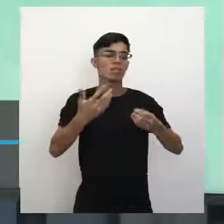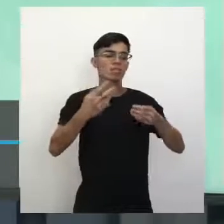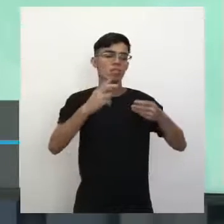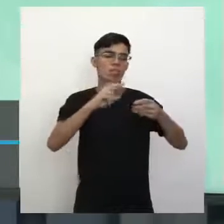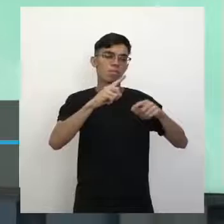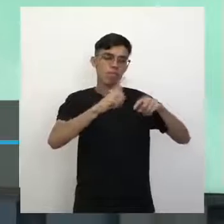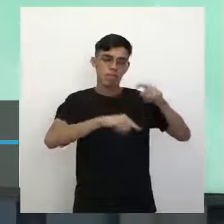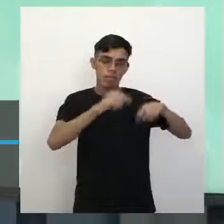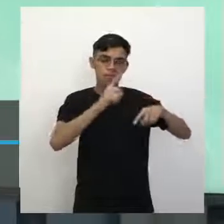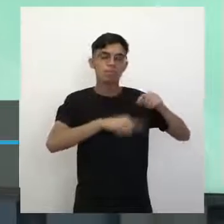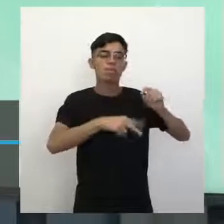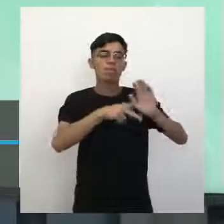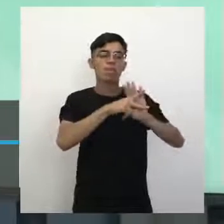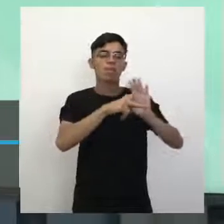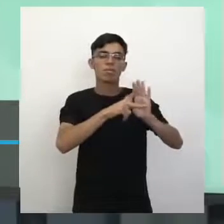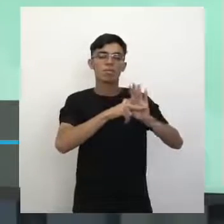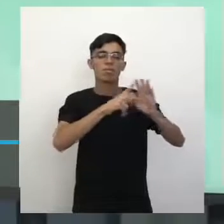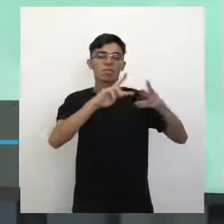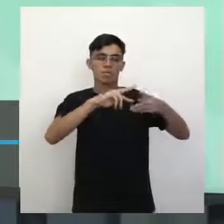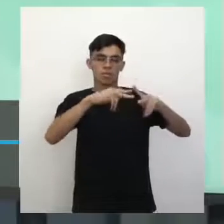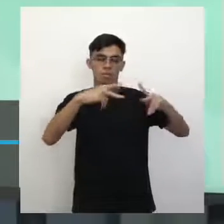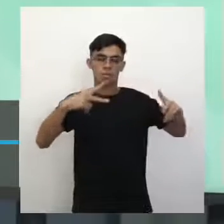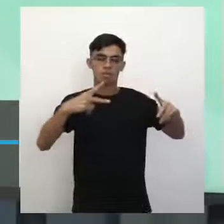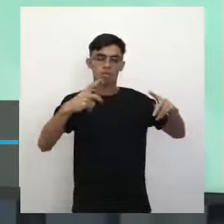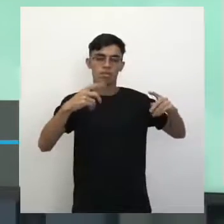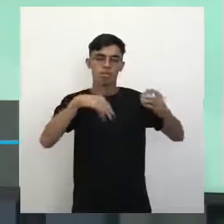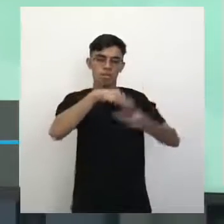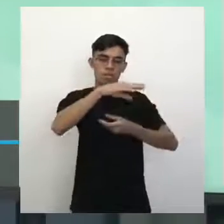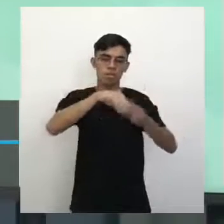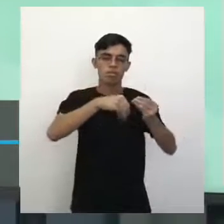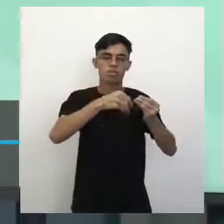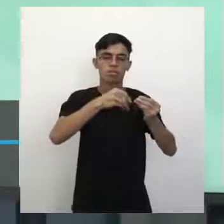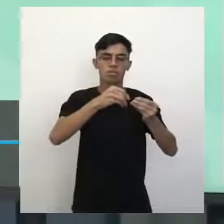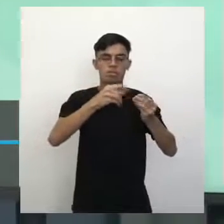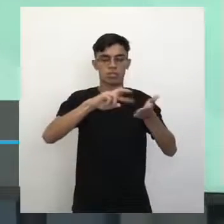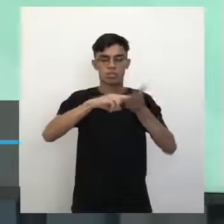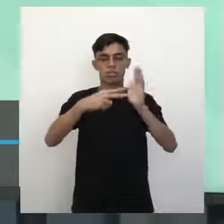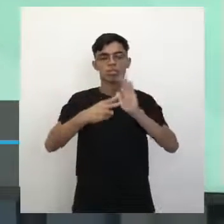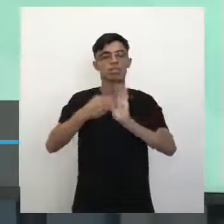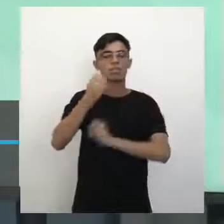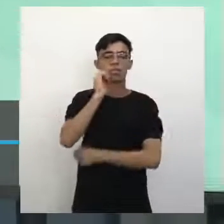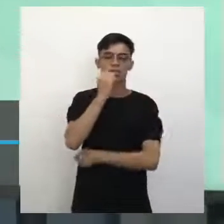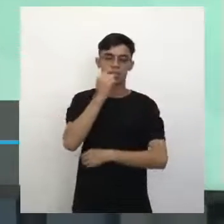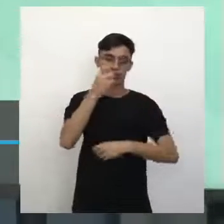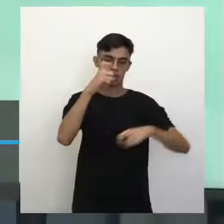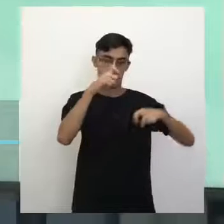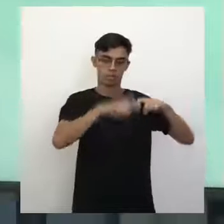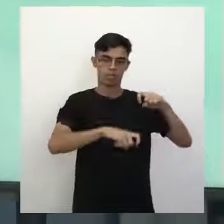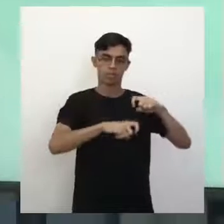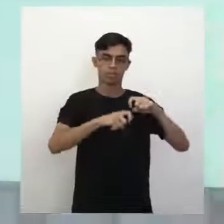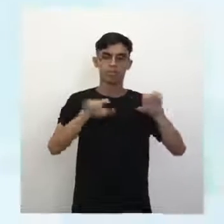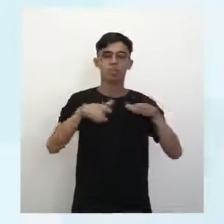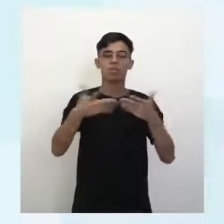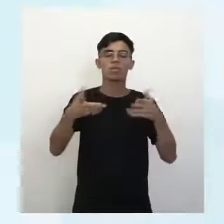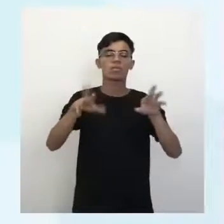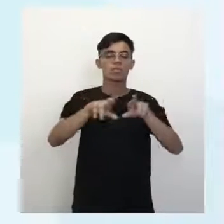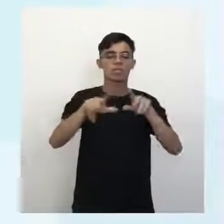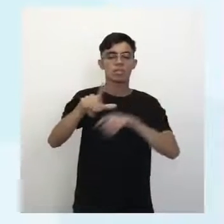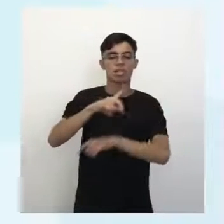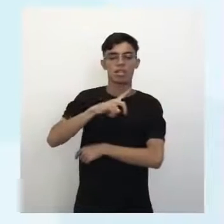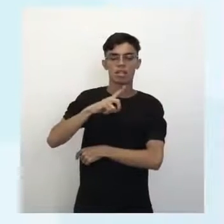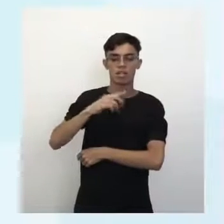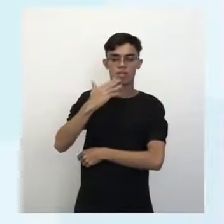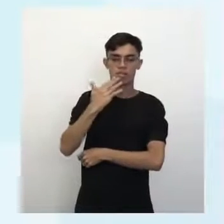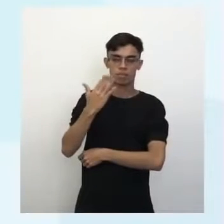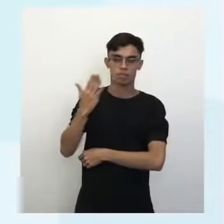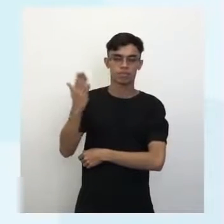de material genético, mistura de material genético, é considerado para a ciência sexo. Agora eu quero saber qual é a diferença então